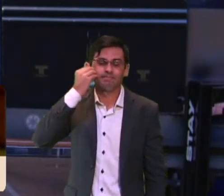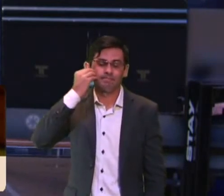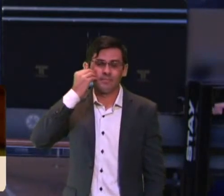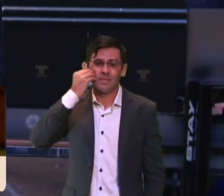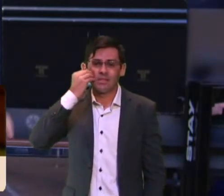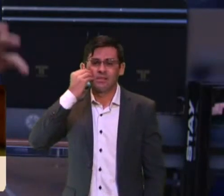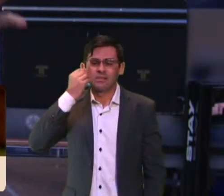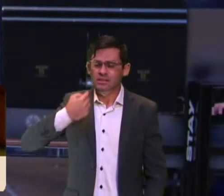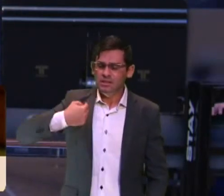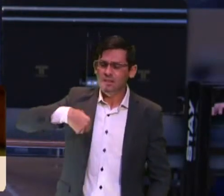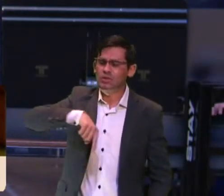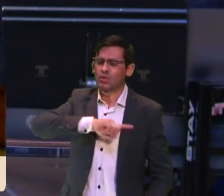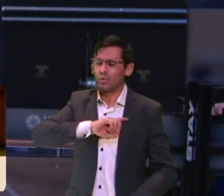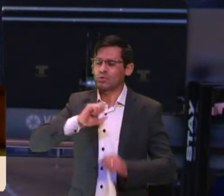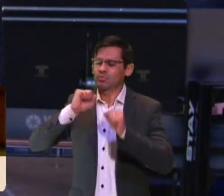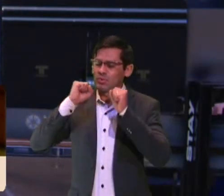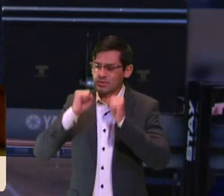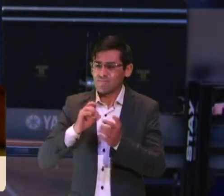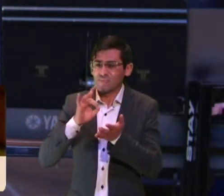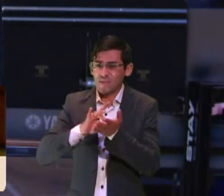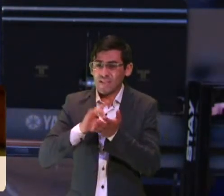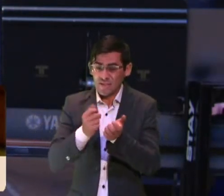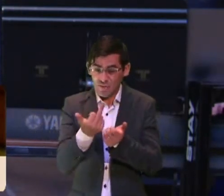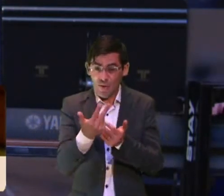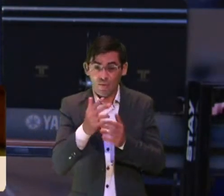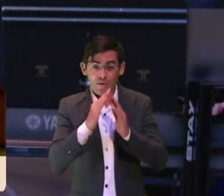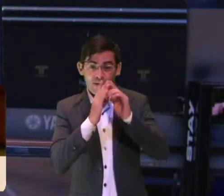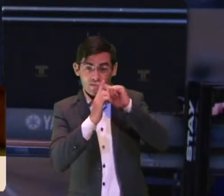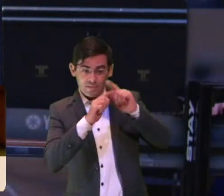Que possamos andar como a igreja primitiva,